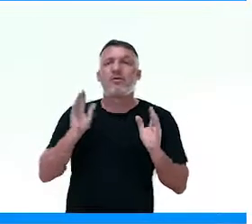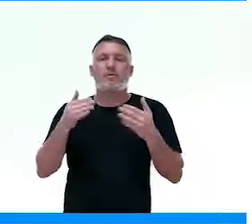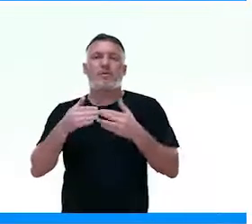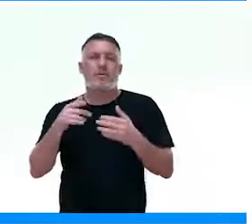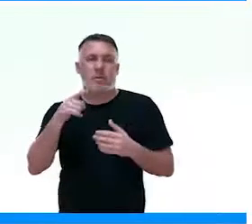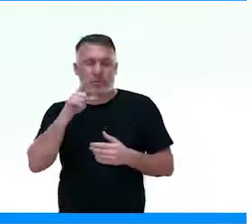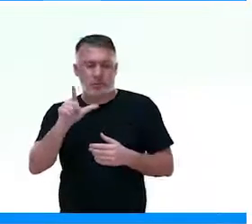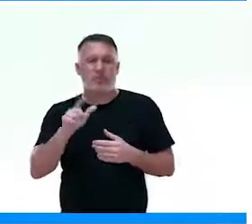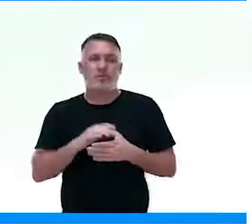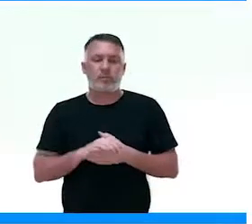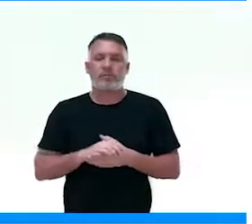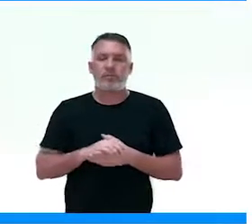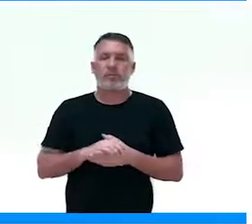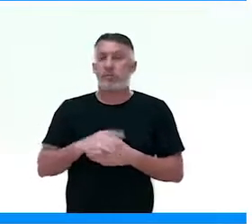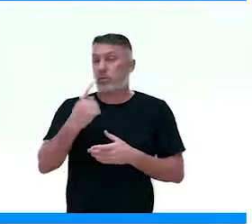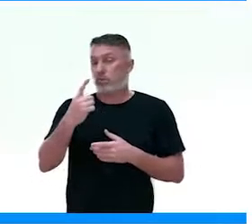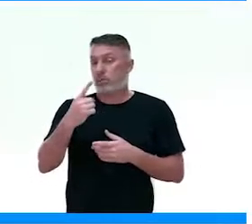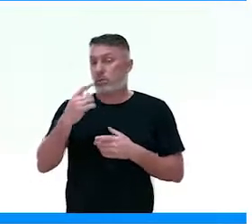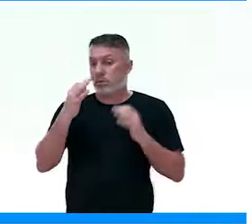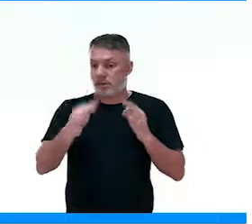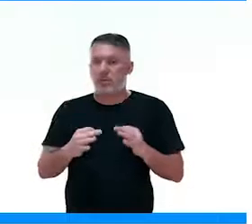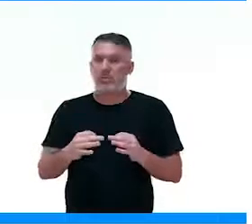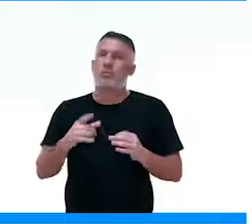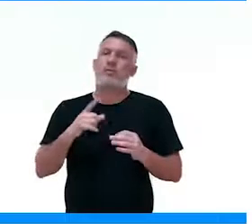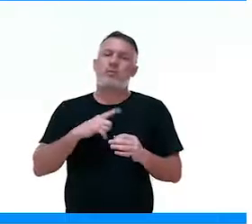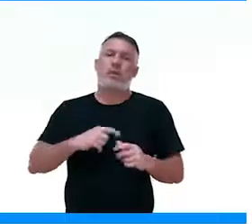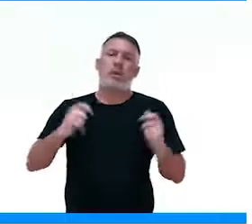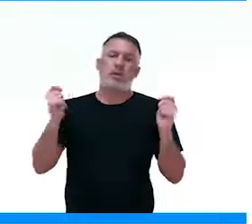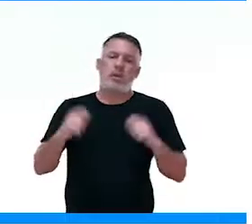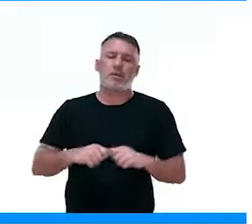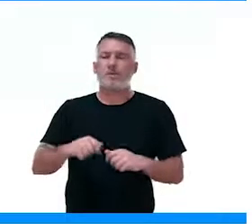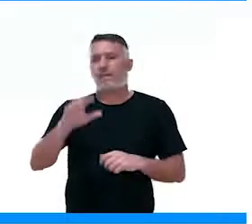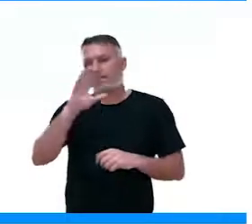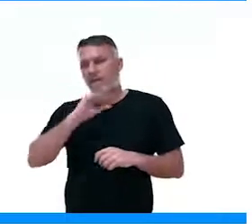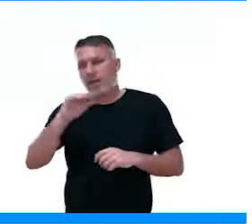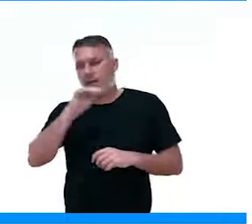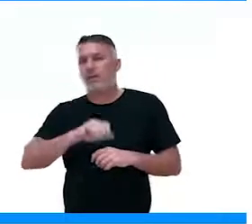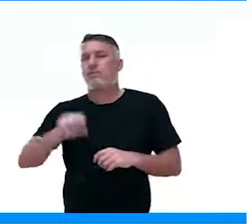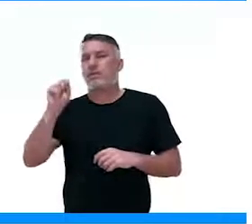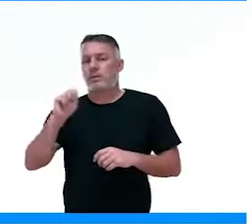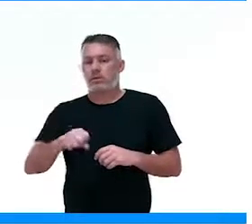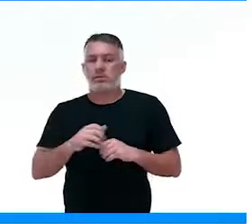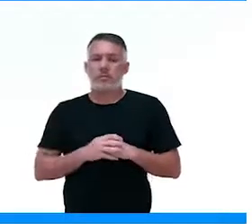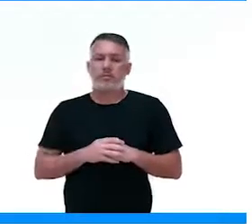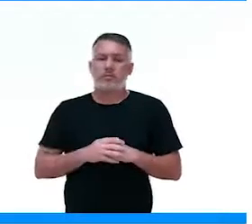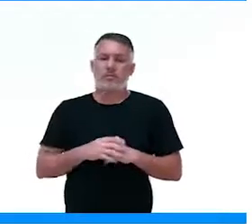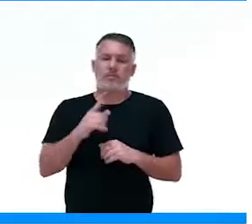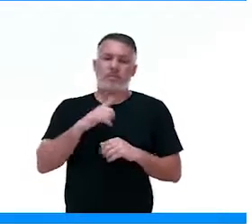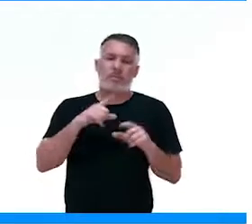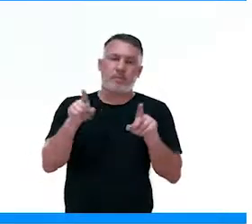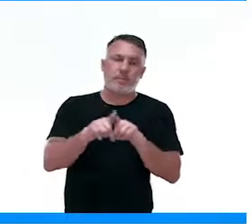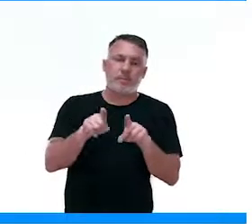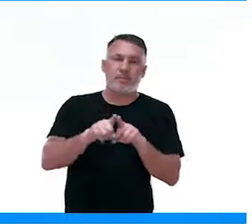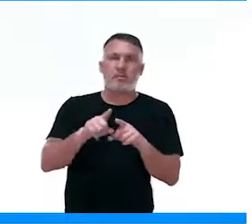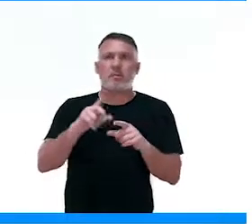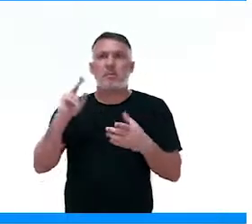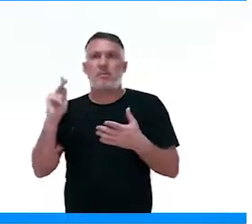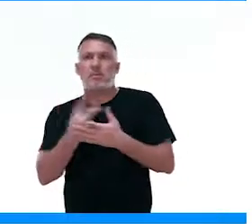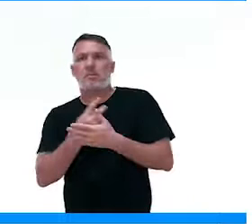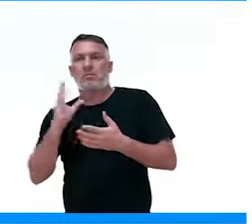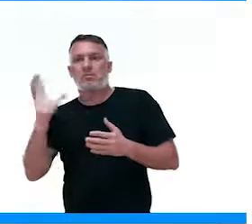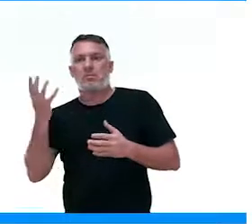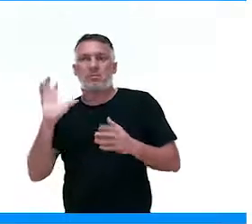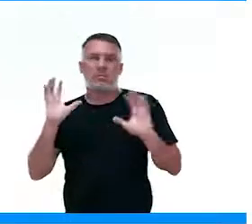sobre a língua, né? Então, uma coisa é certa, nós temos a capacidade da fala, a não ser em caso de